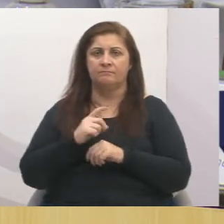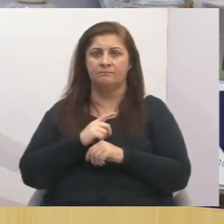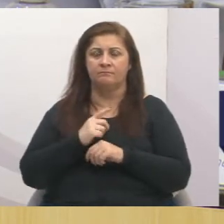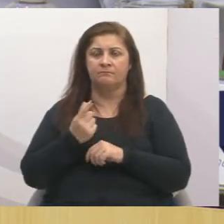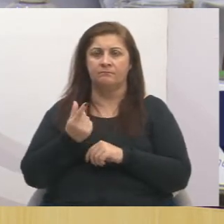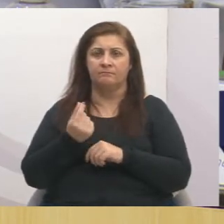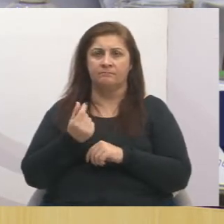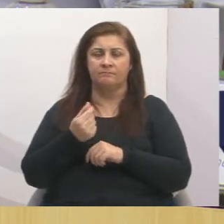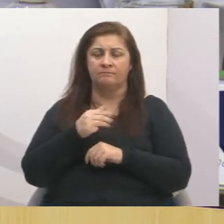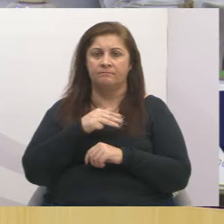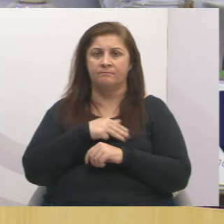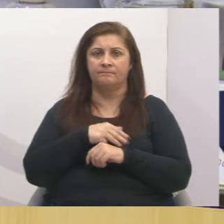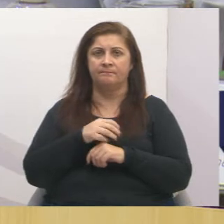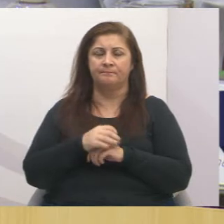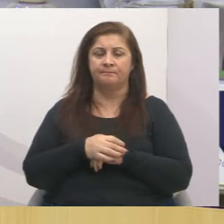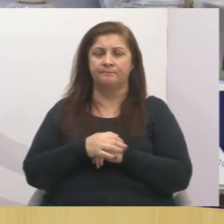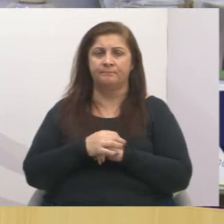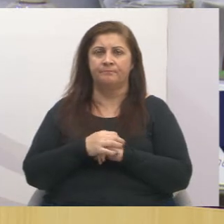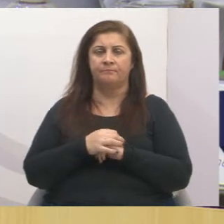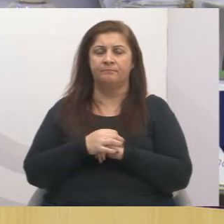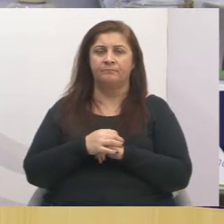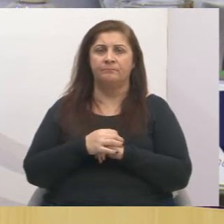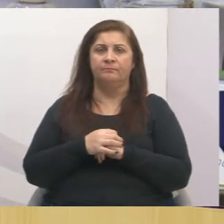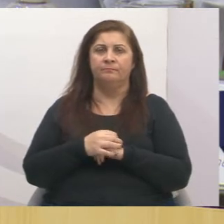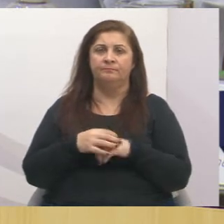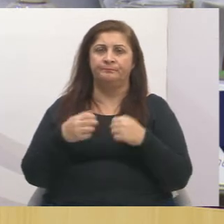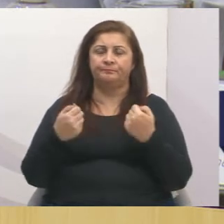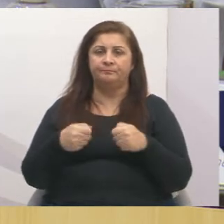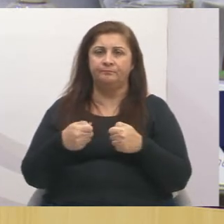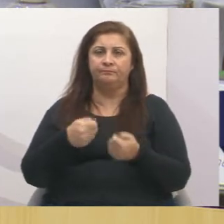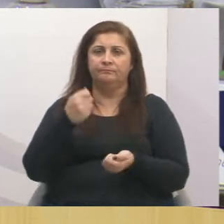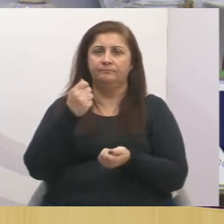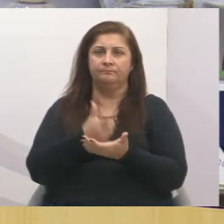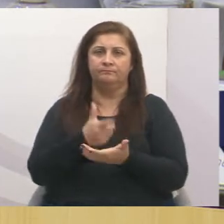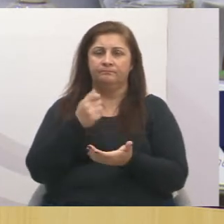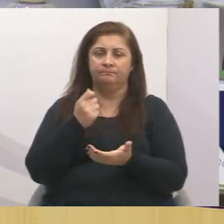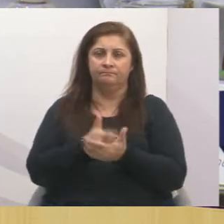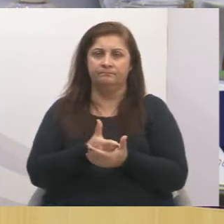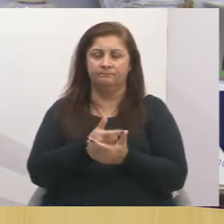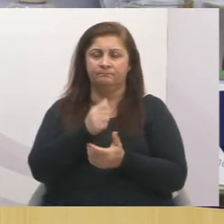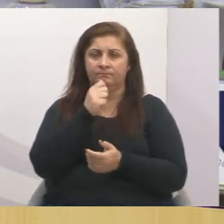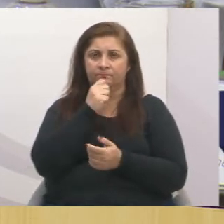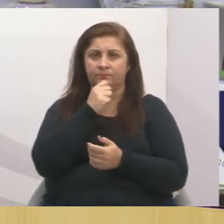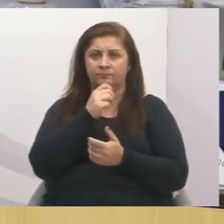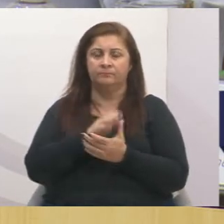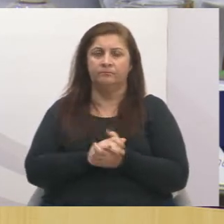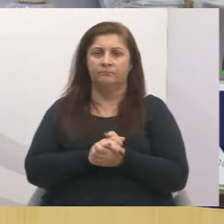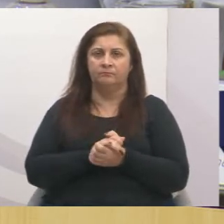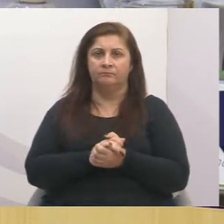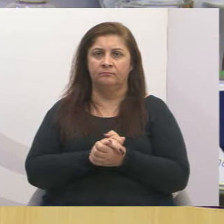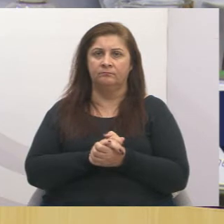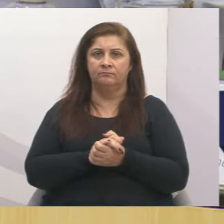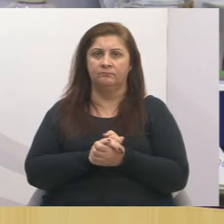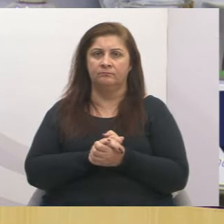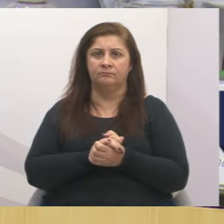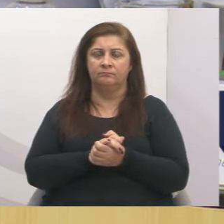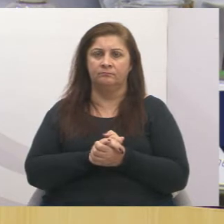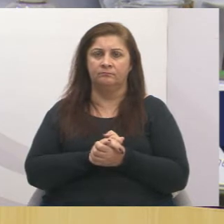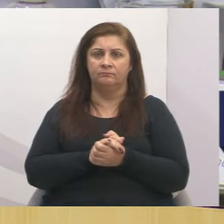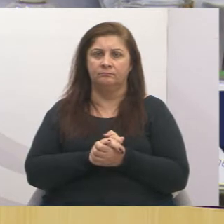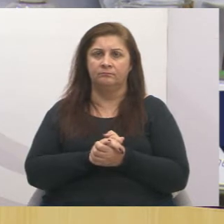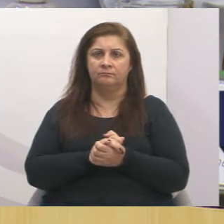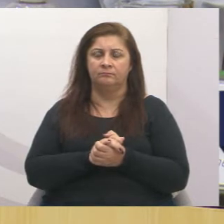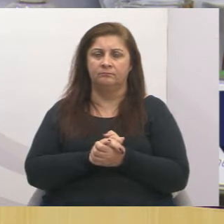pensão, e ter que contribuir mais ainda para o poder público,